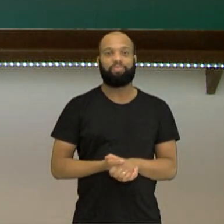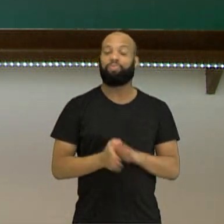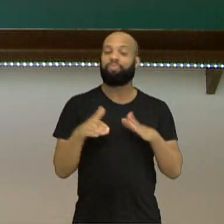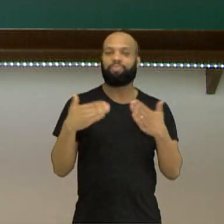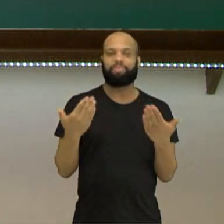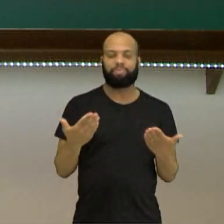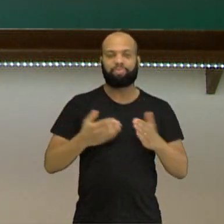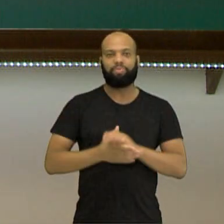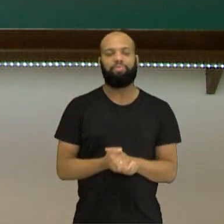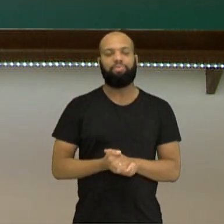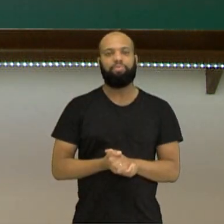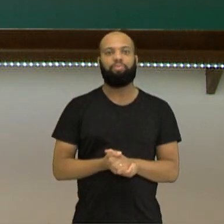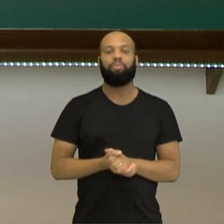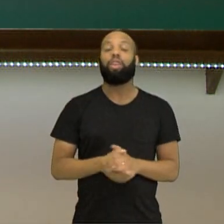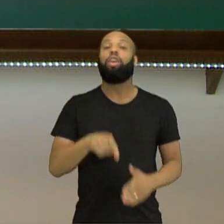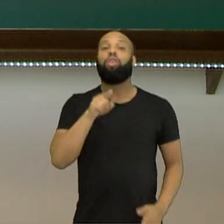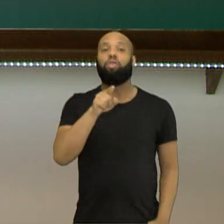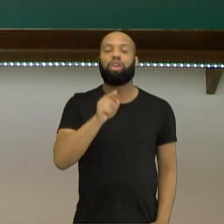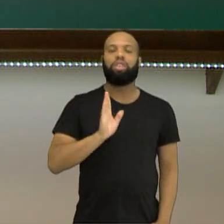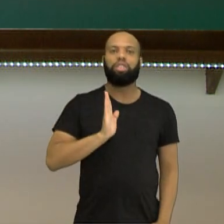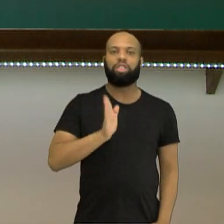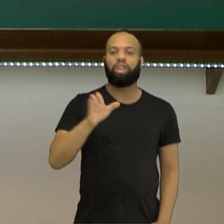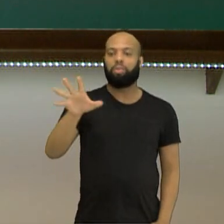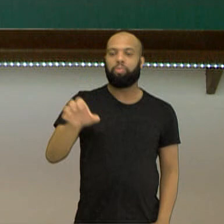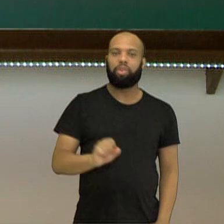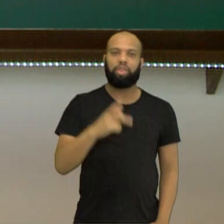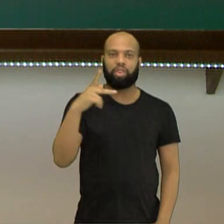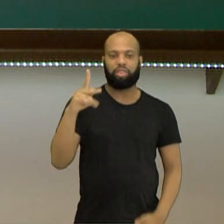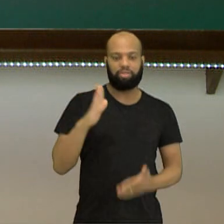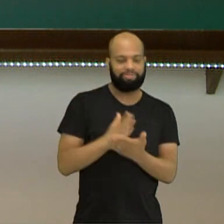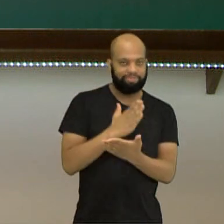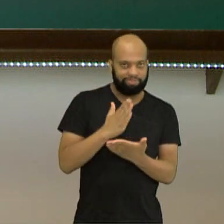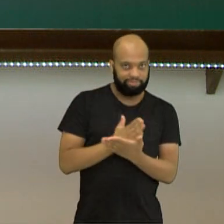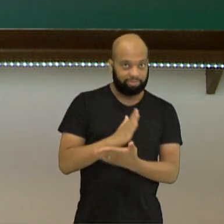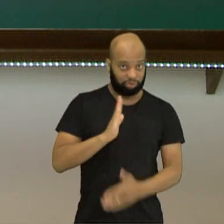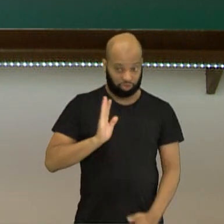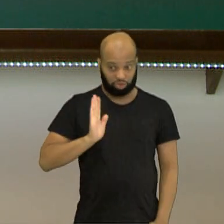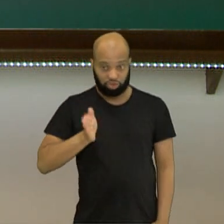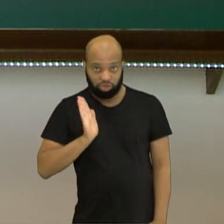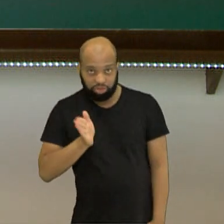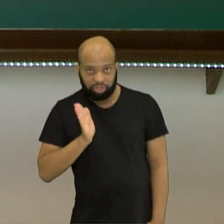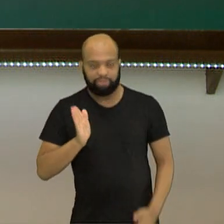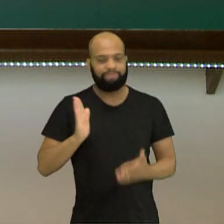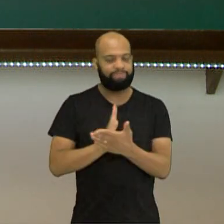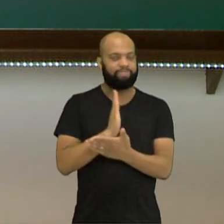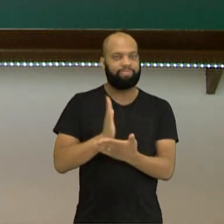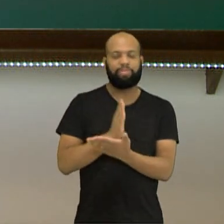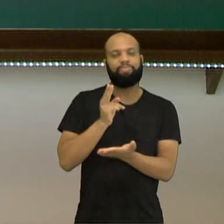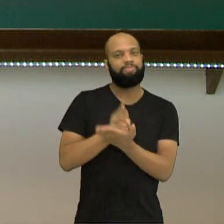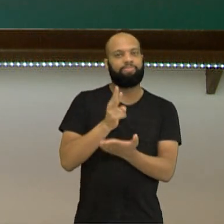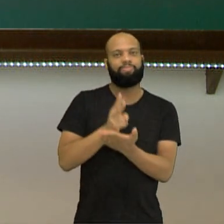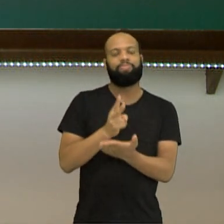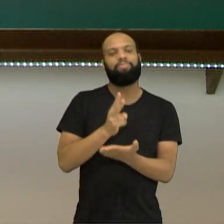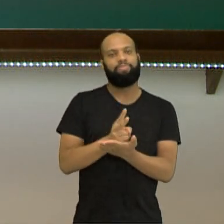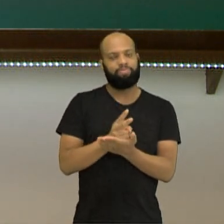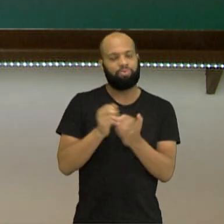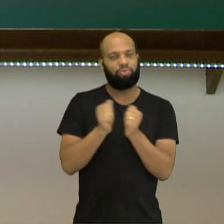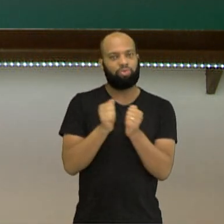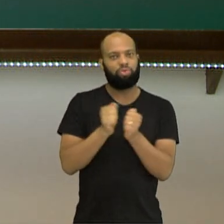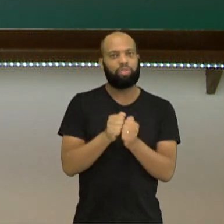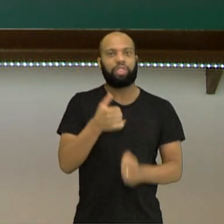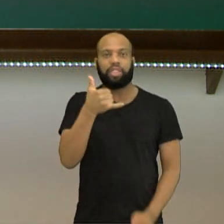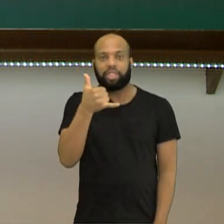Então, moçadinha, já correu pegar o caderninho? Já? Caderninho sempre em mão, né?